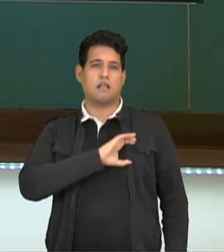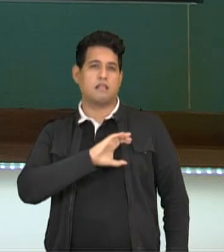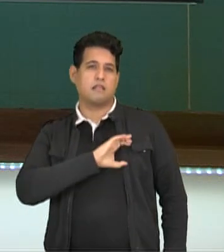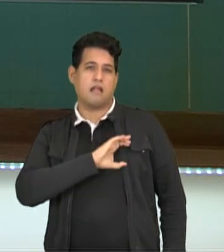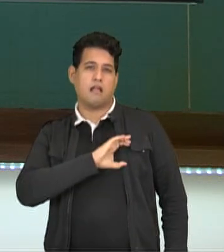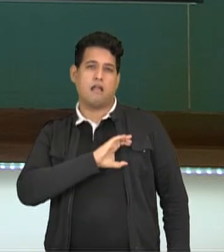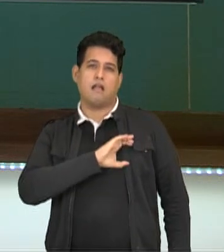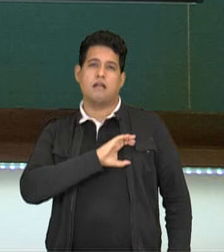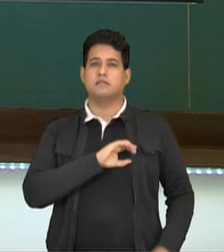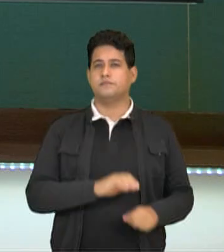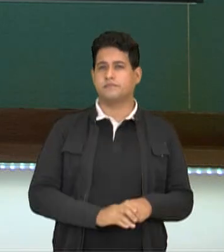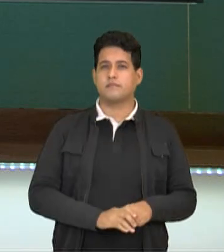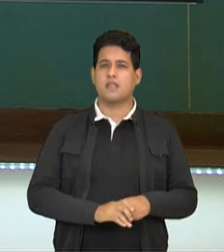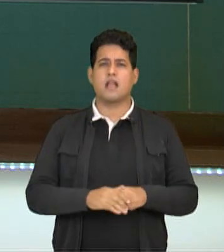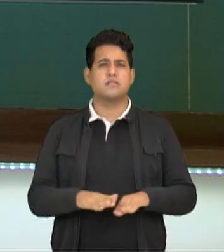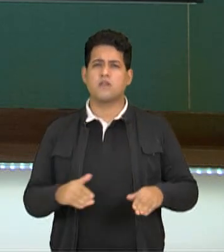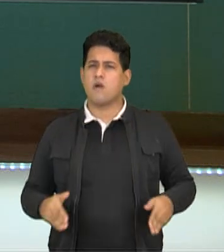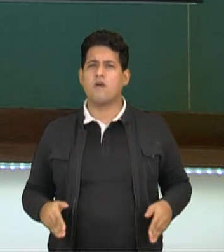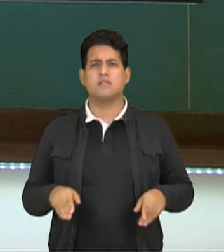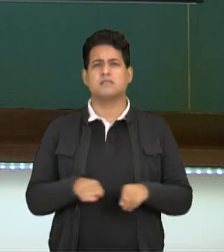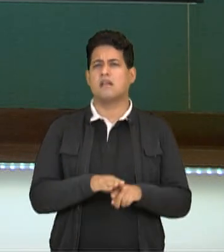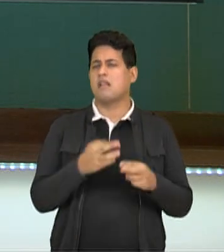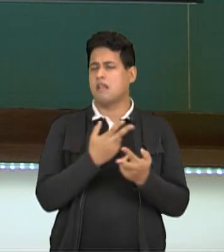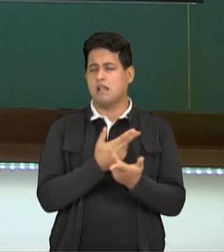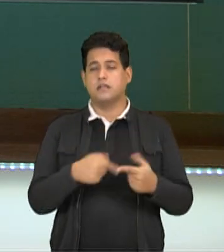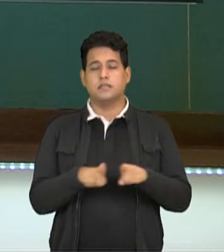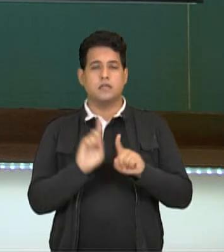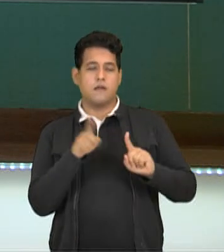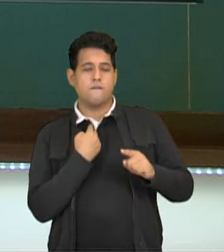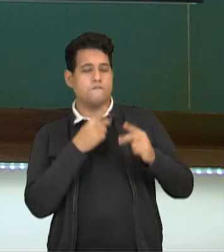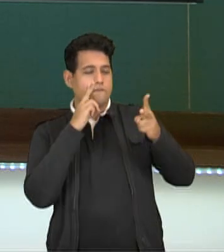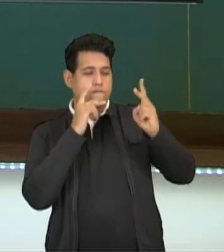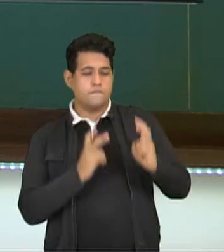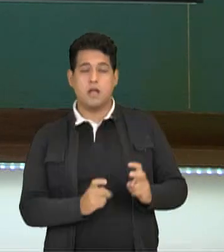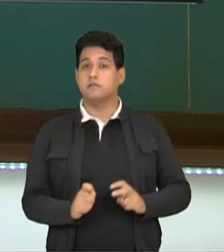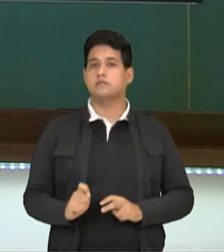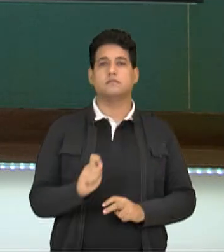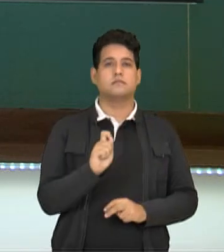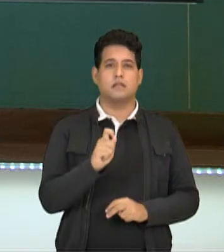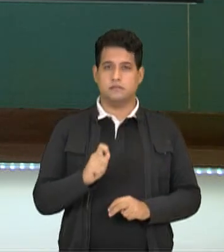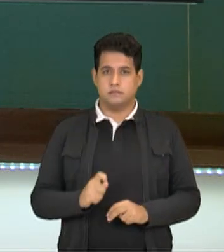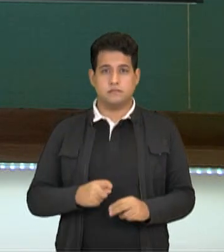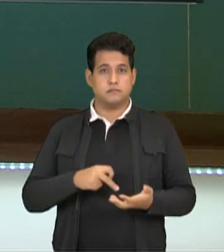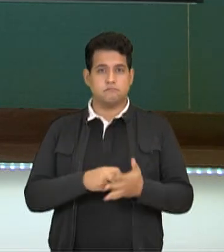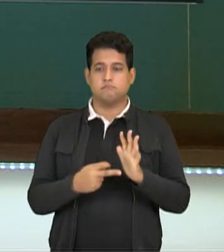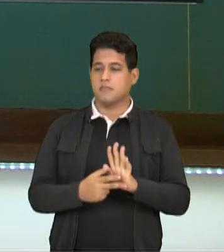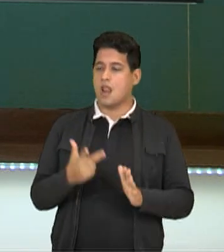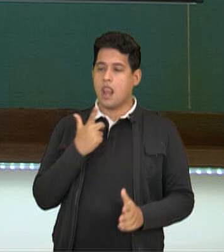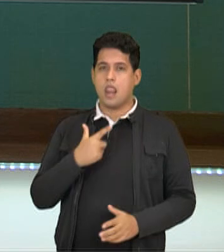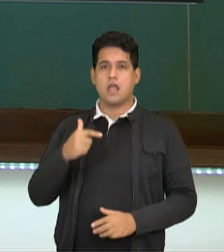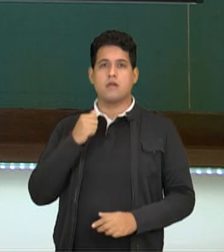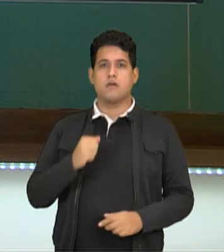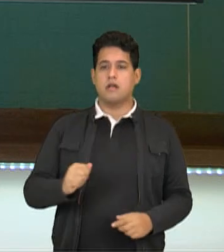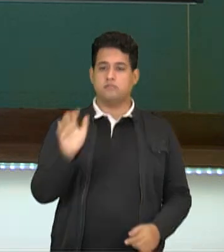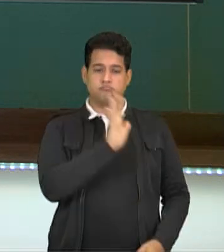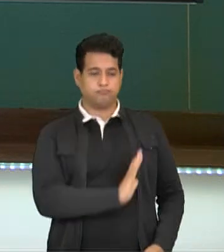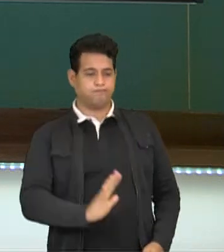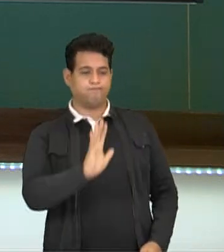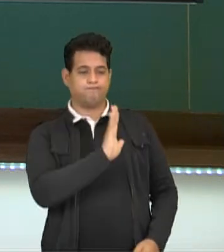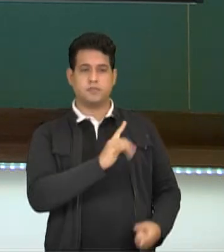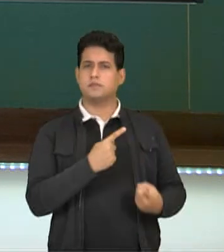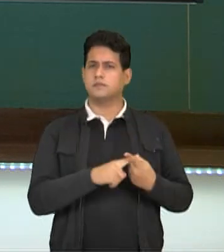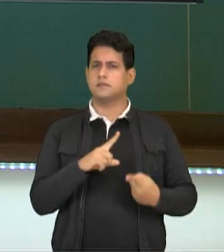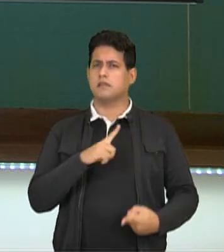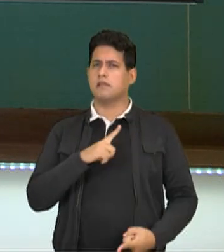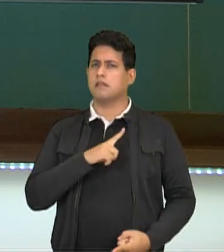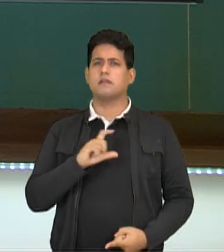Canadá, a Escócia, a Irlanda. A gente vai perceber ainda que é uma forma de linguagem universal, porque nós temos